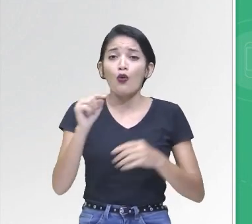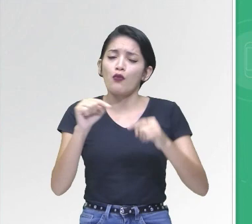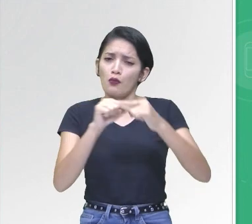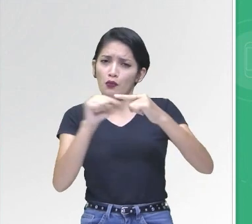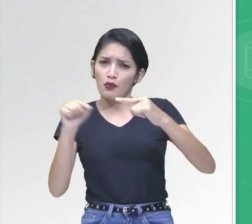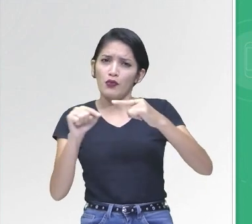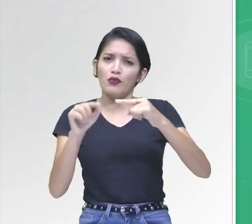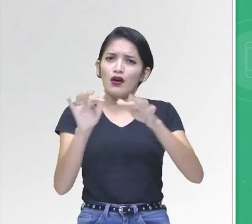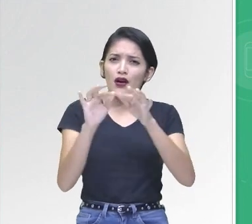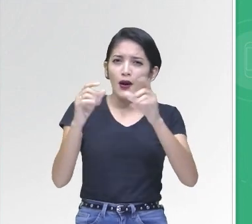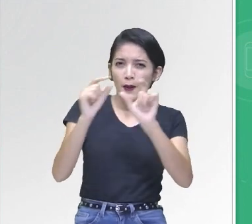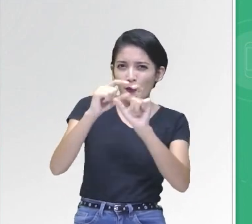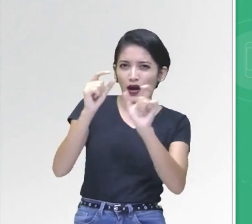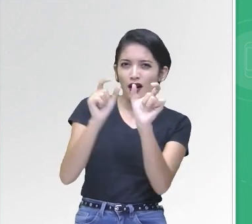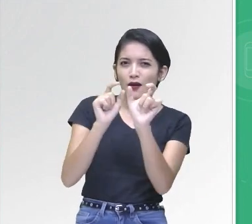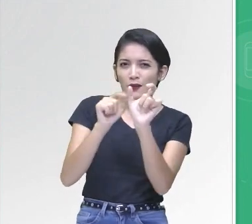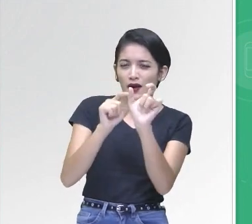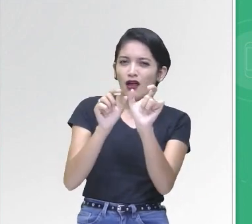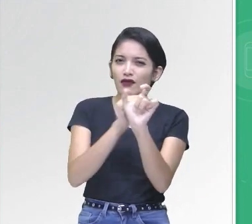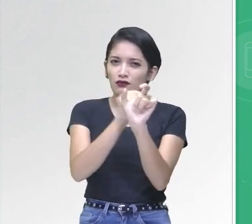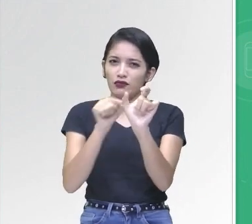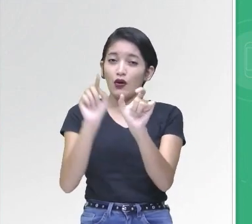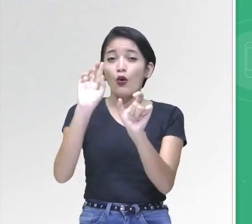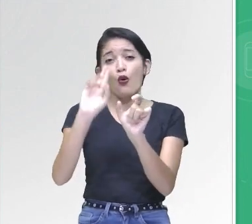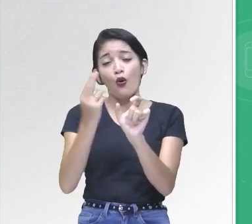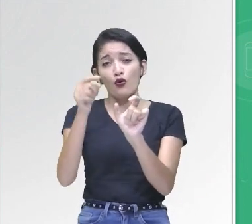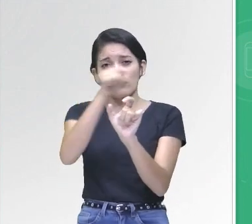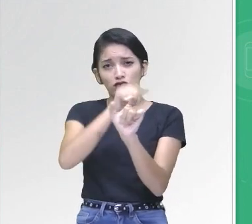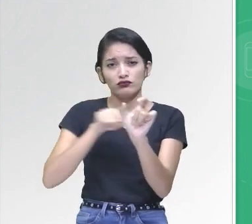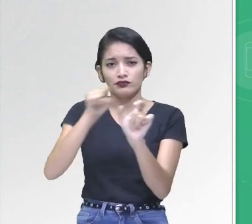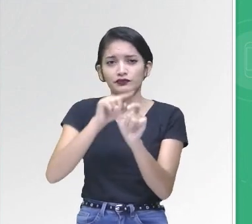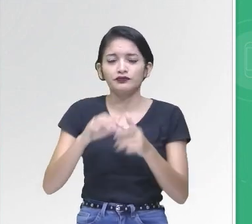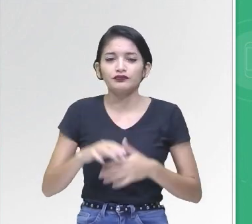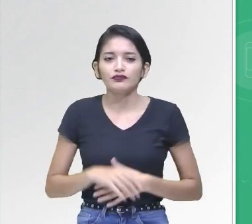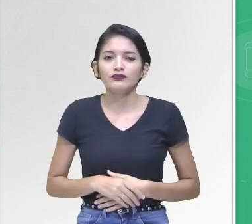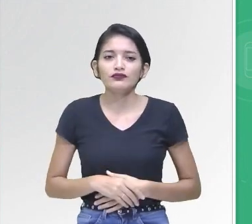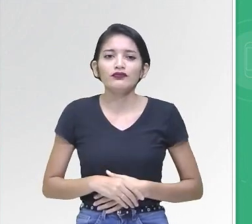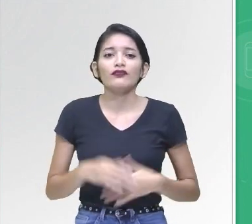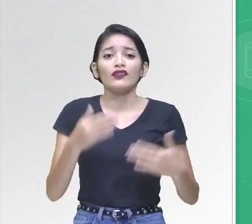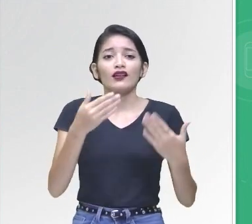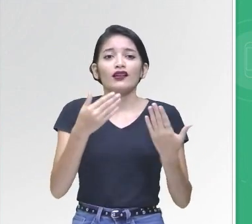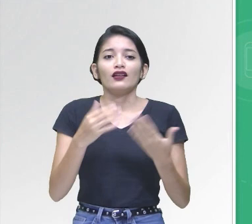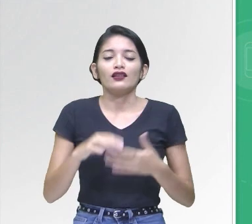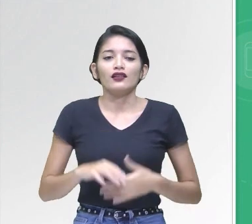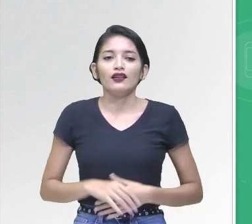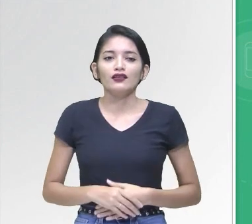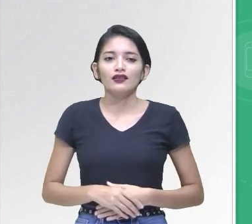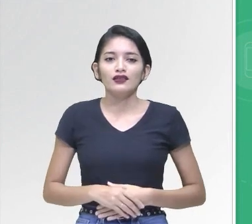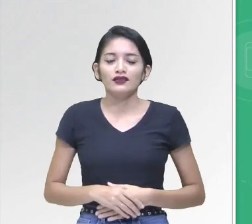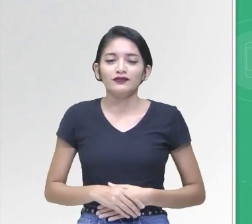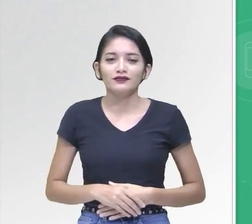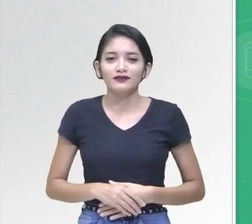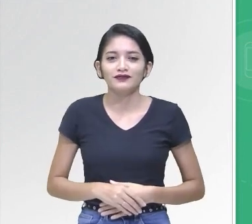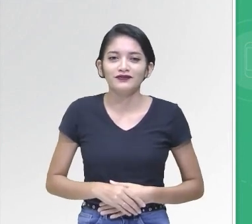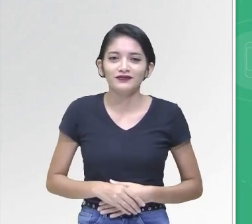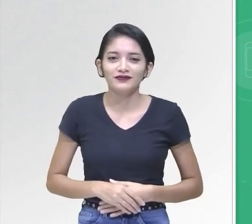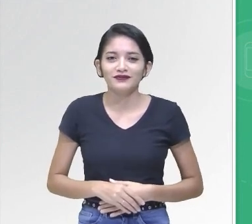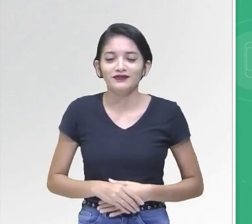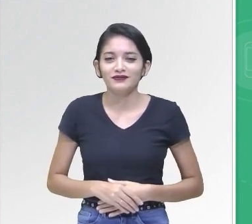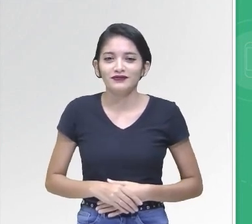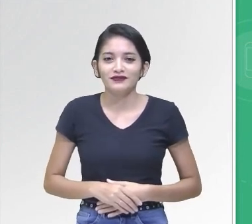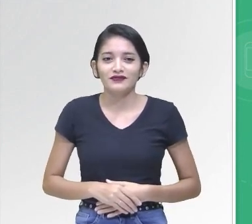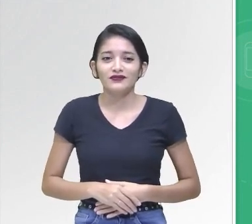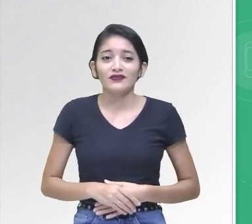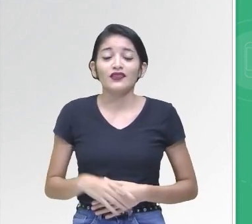Por exemplo, vamos ler o texto. En las clases de español, leemos e escribimos textos. Dibujamos,